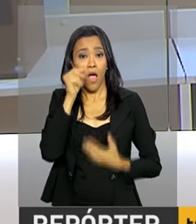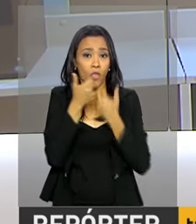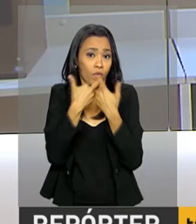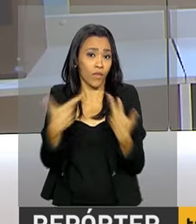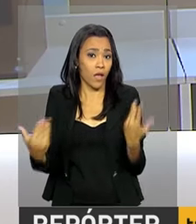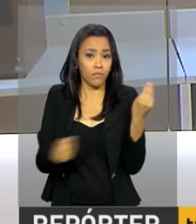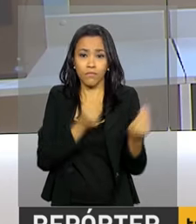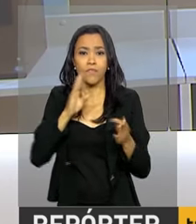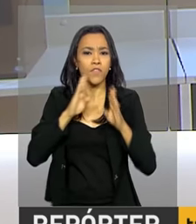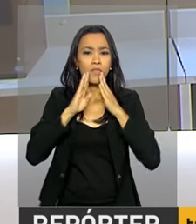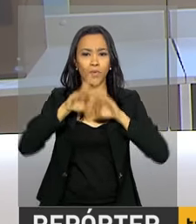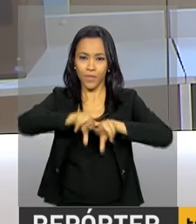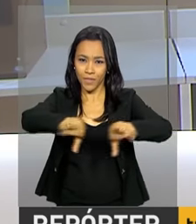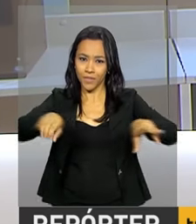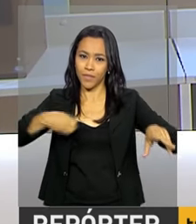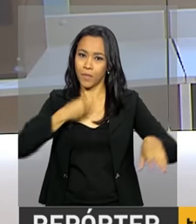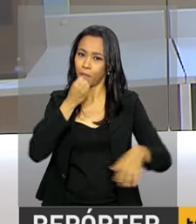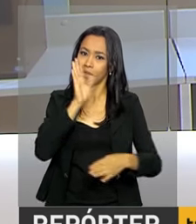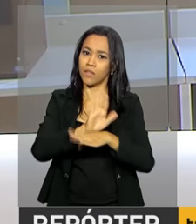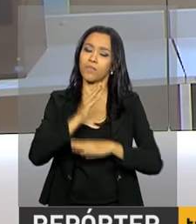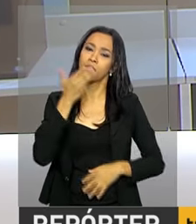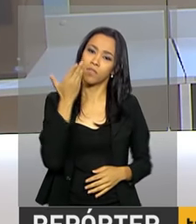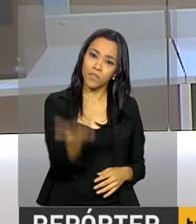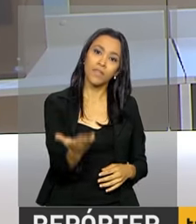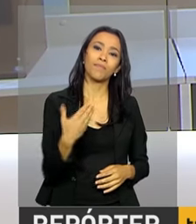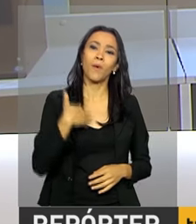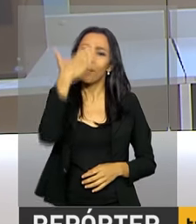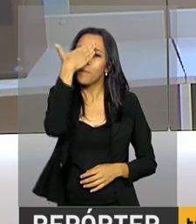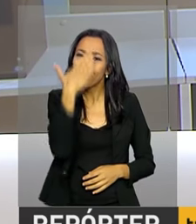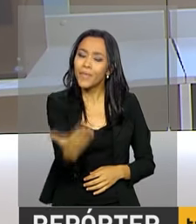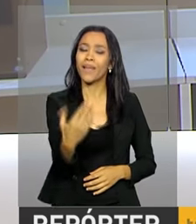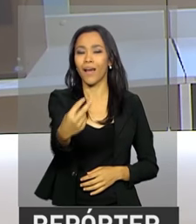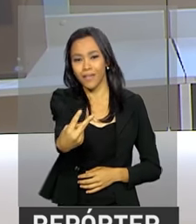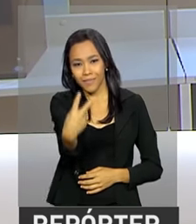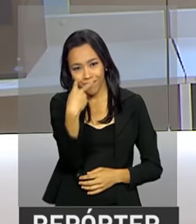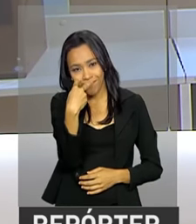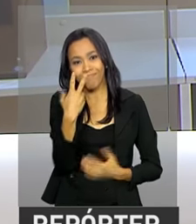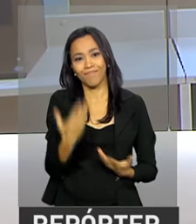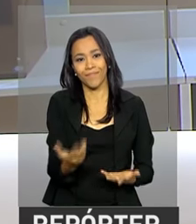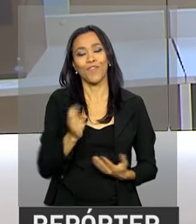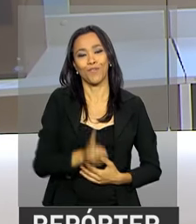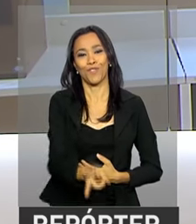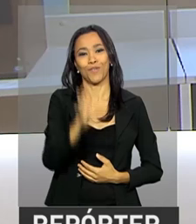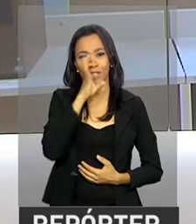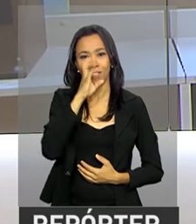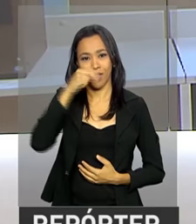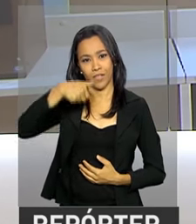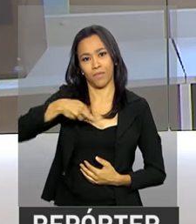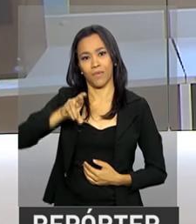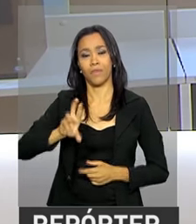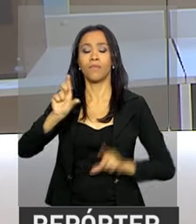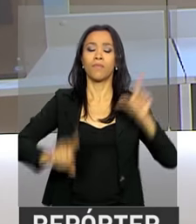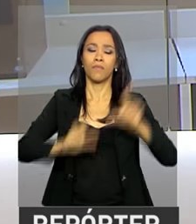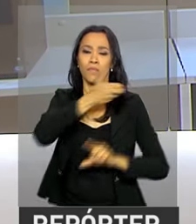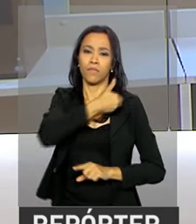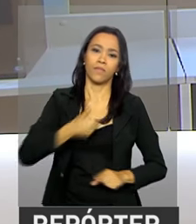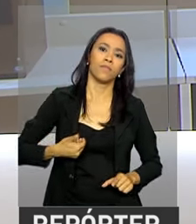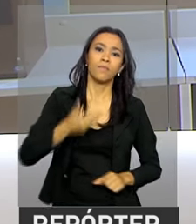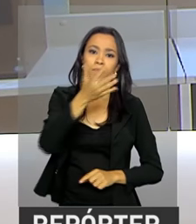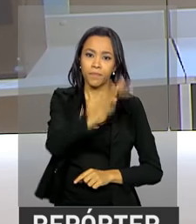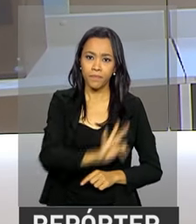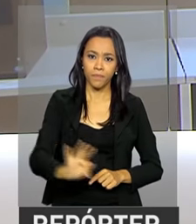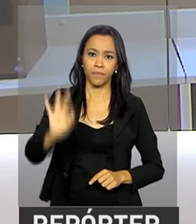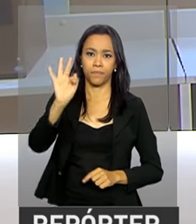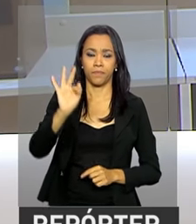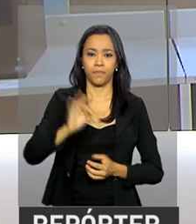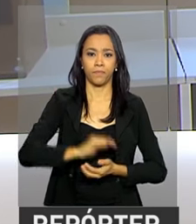novidades em nossas redes sociais Uma boa tarde para você obrigada pela sua companhia e continue com a gente aqui na NBR a TV